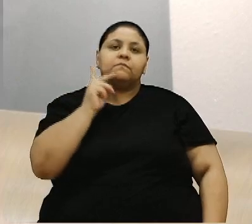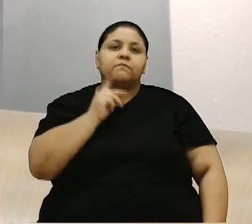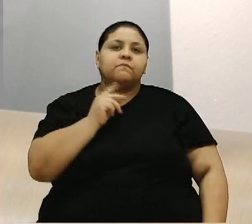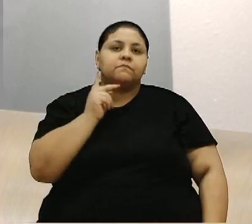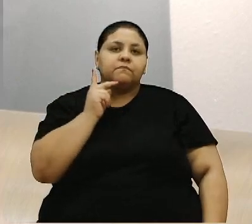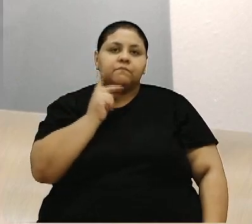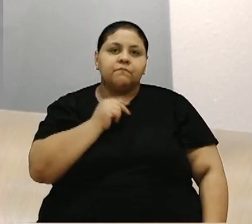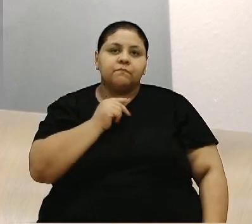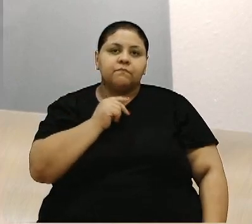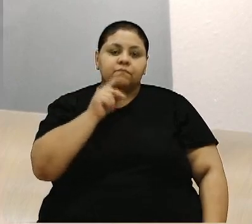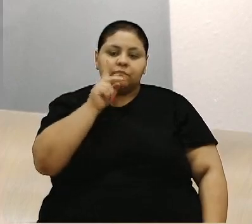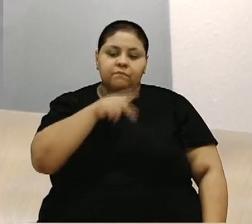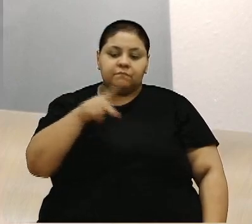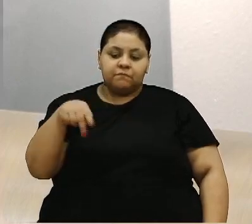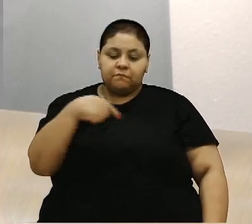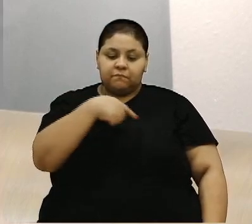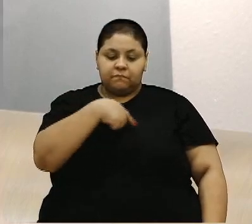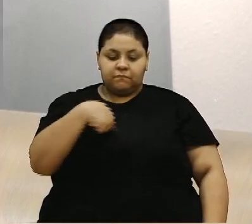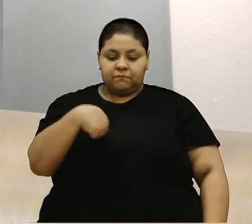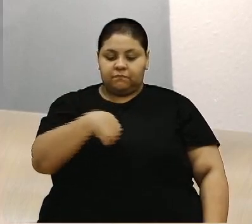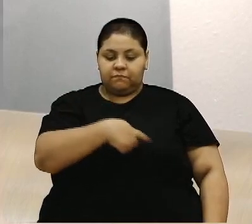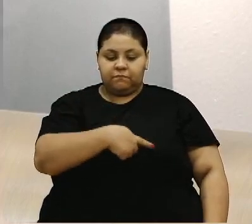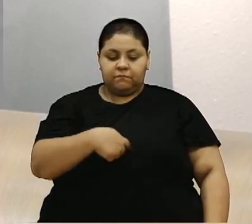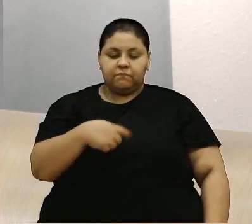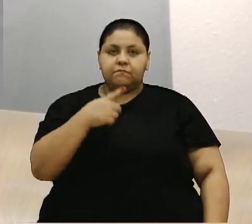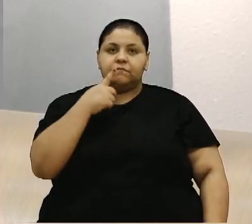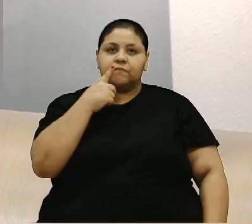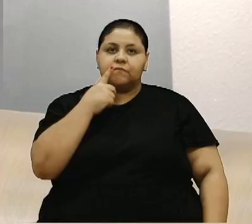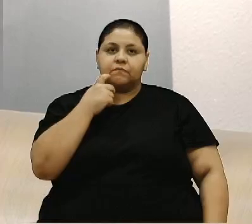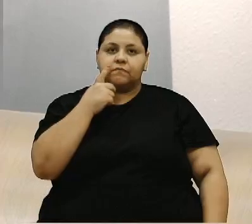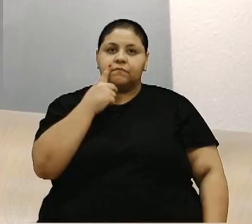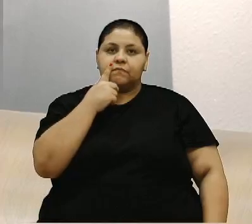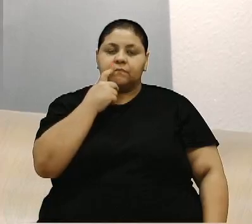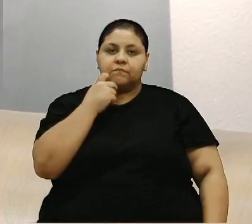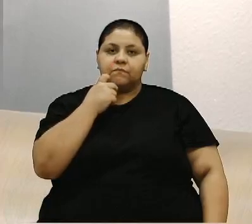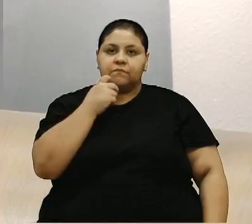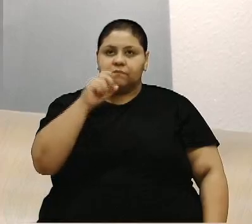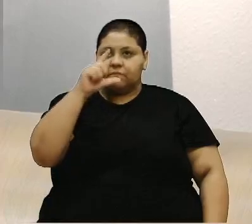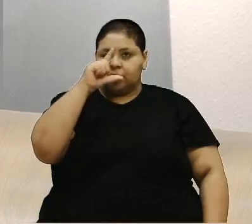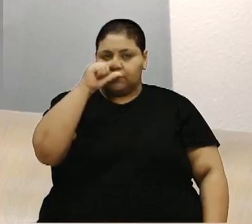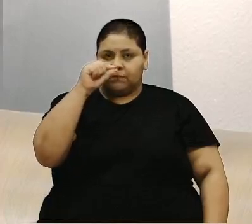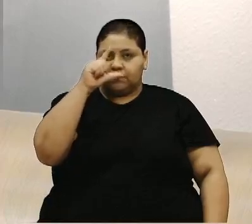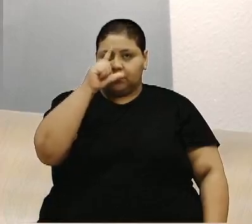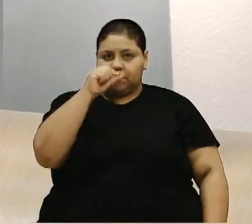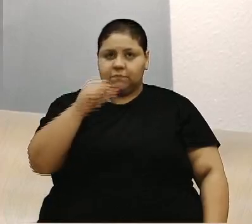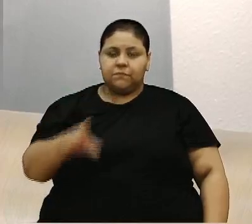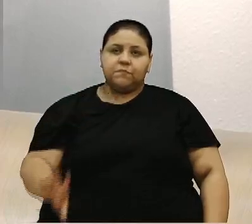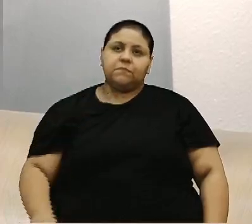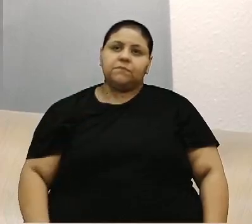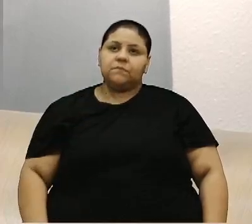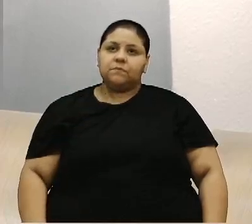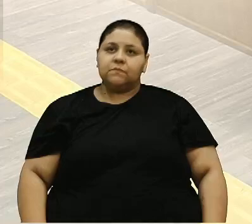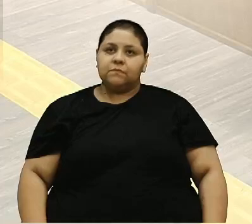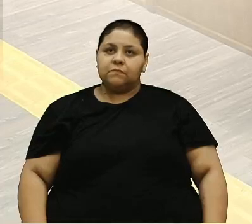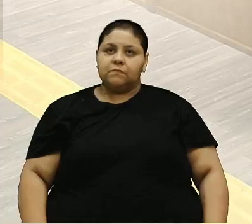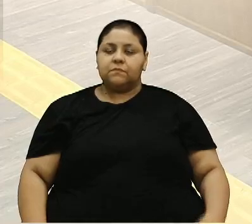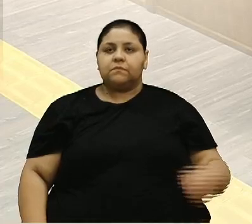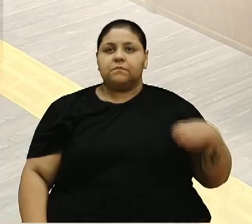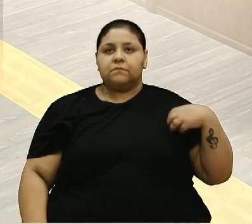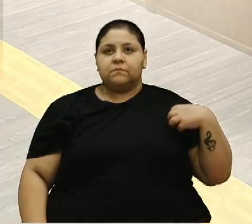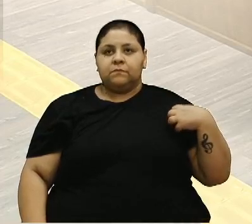Oliveira, professor Zanquim, Rose Frigeri e Sandro Fantinel.